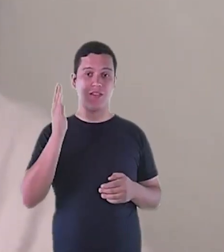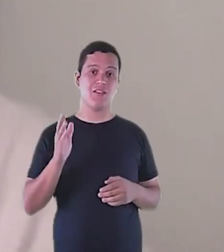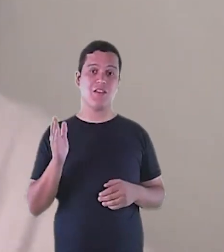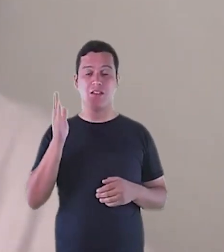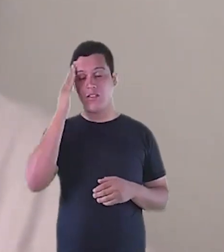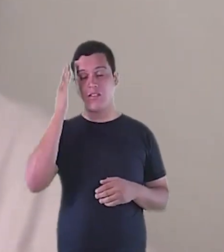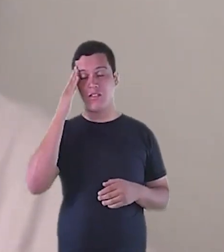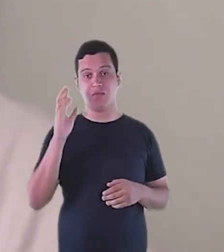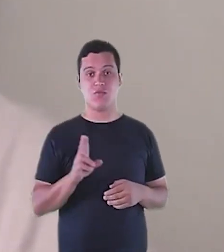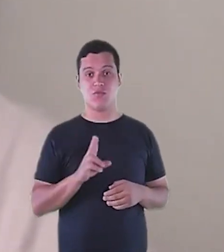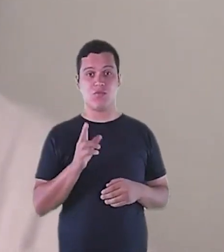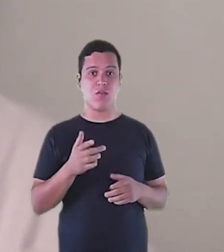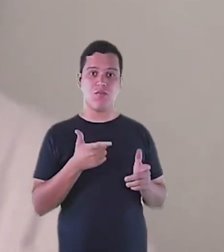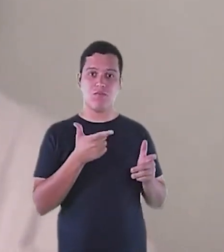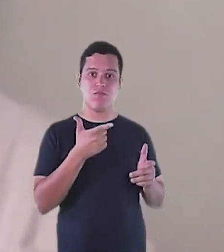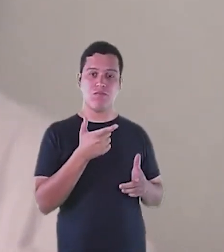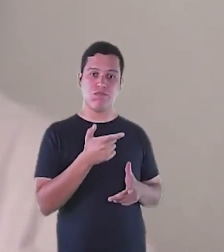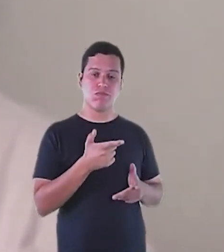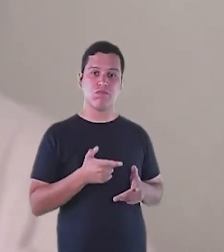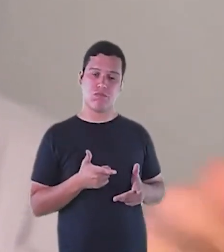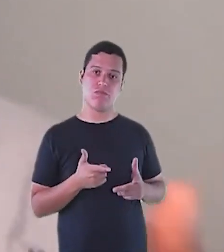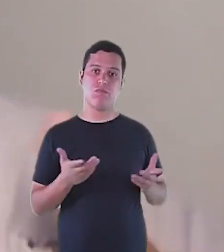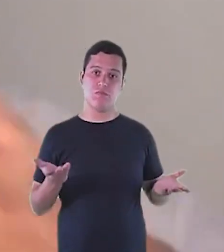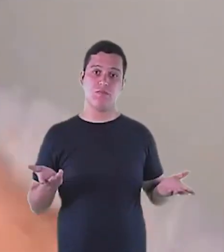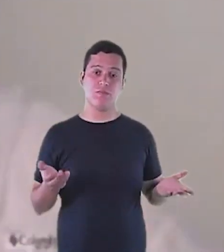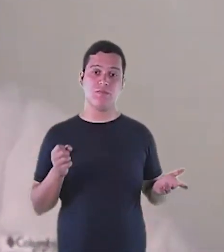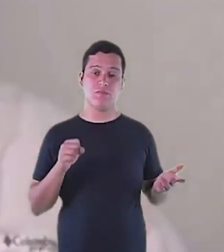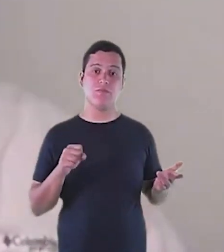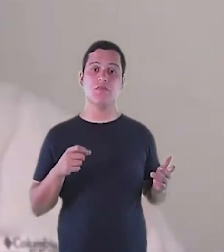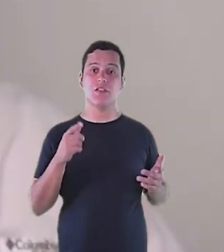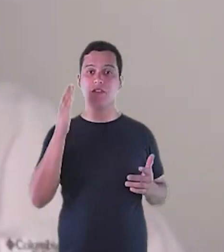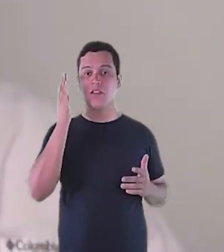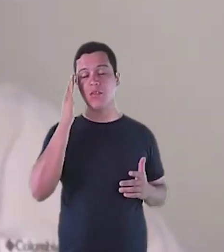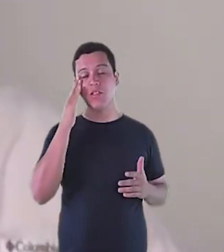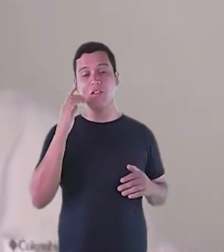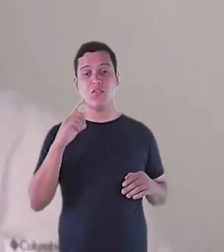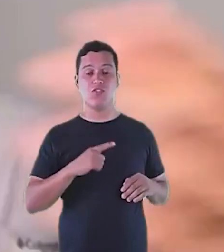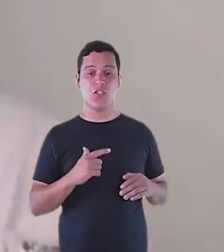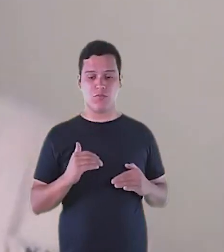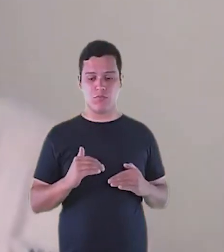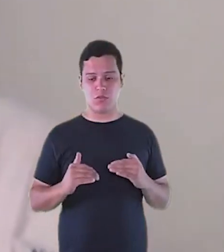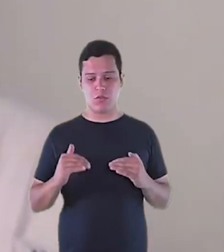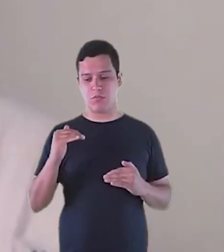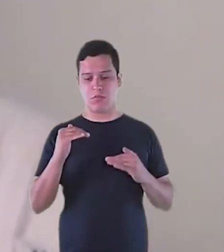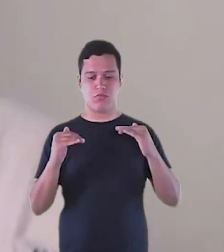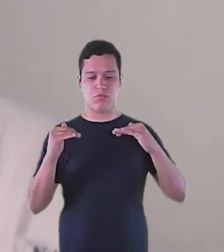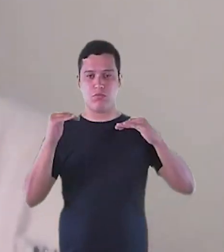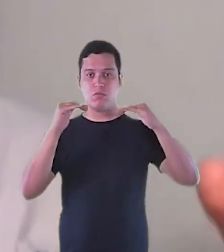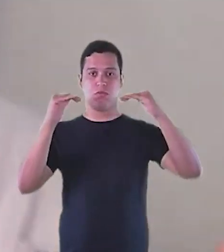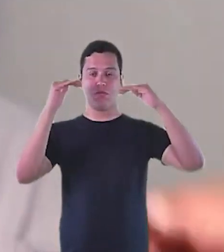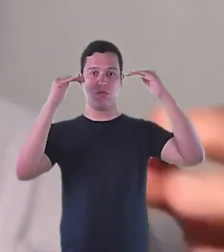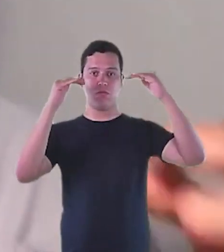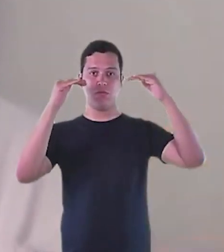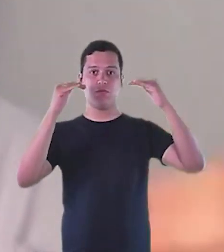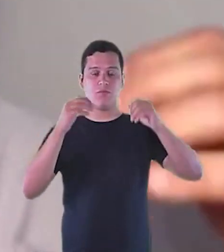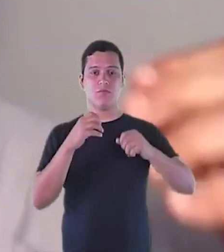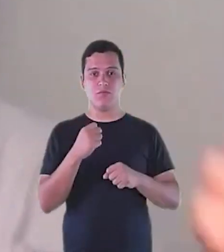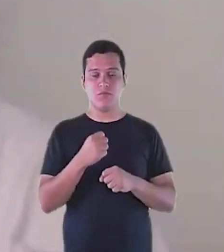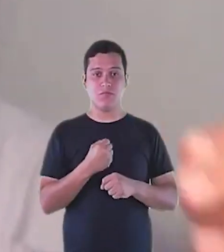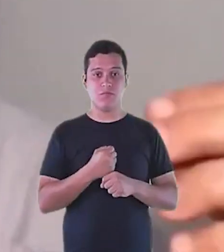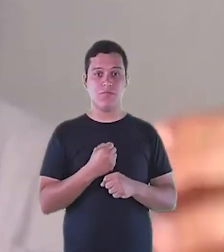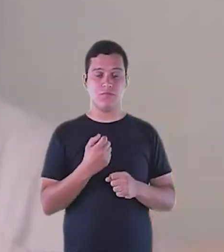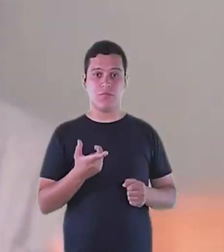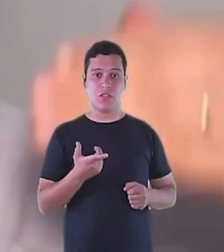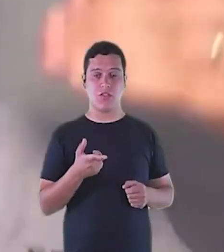muito interessante, alianças que incluíam pegar em armas em favor do senhor escravista contra o outro, sempre em busca